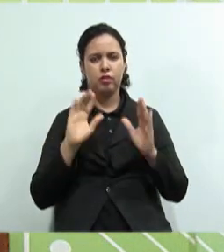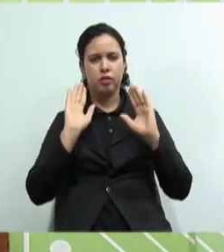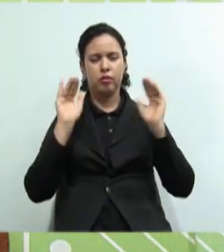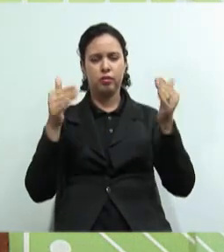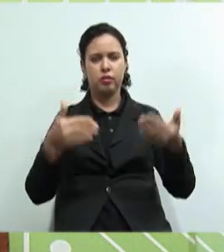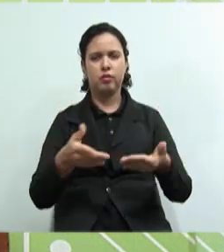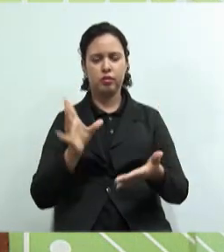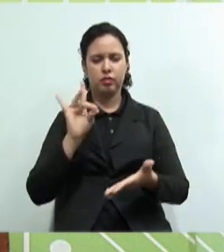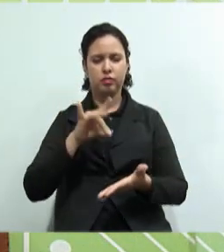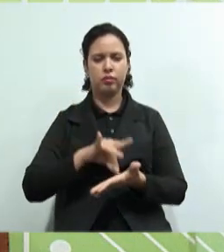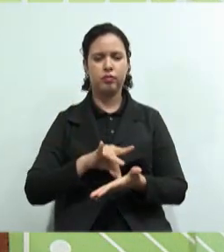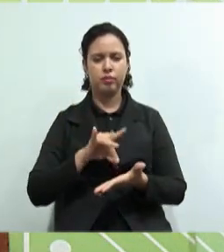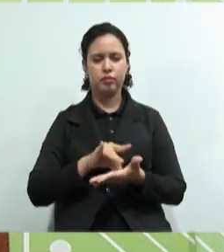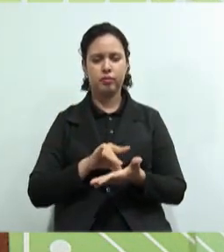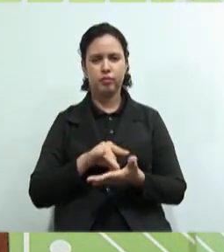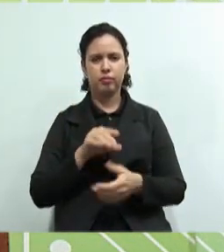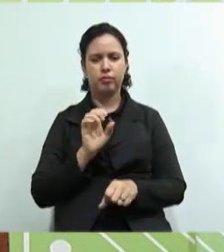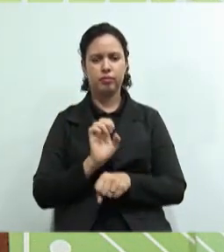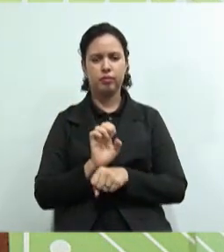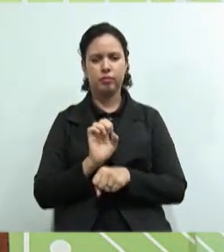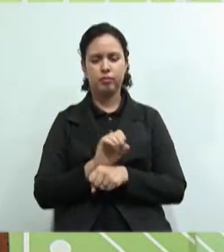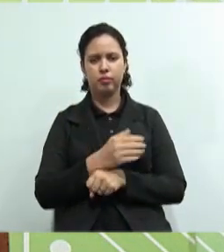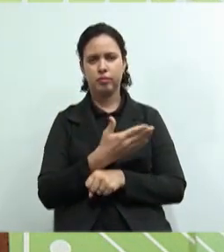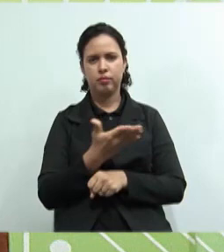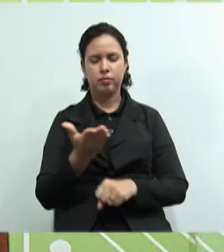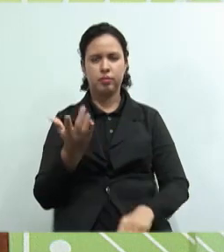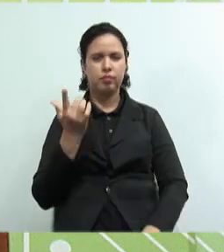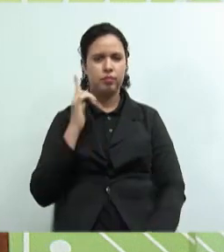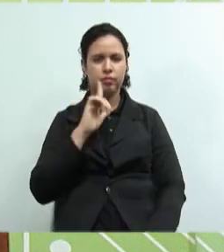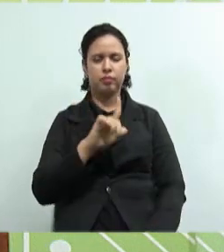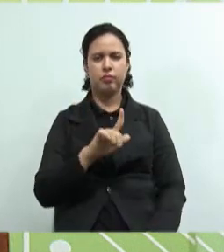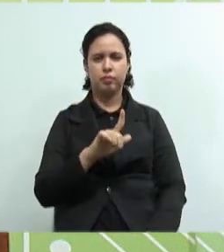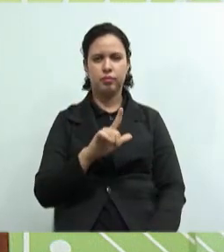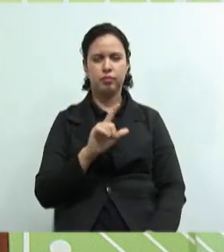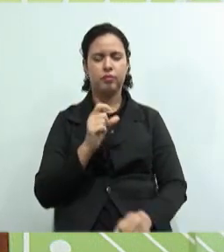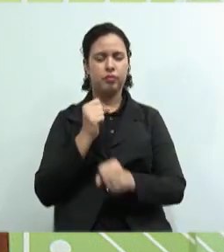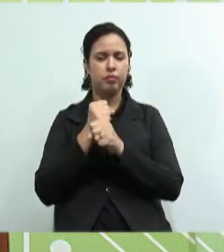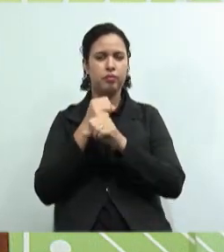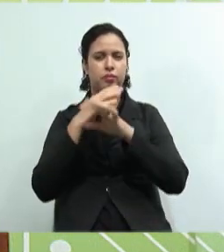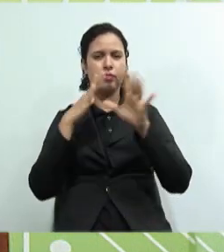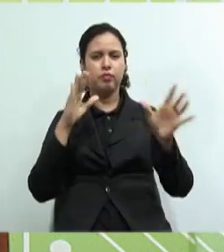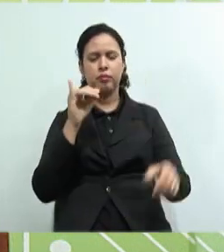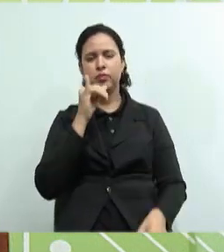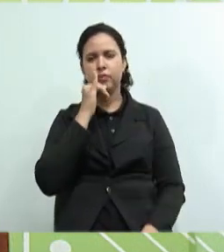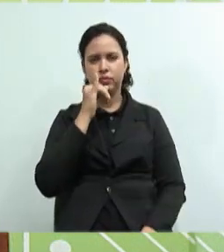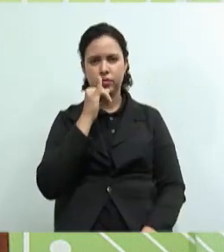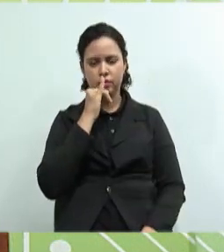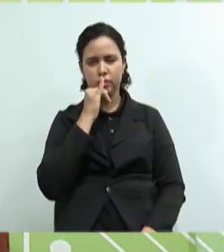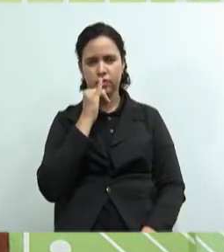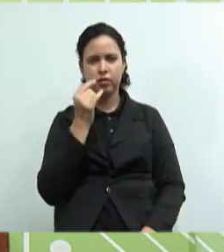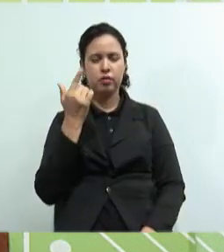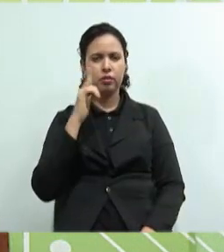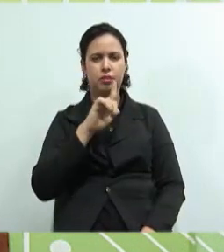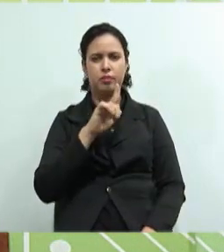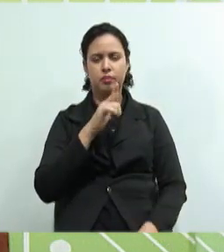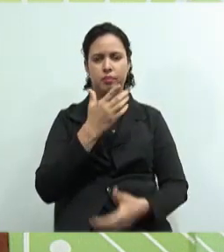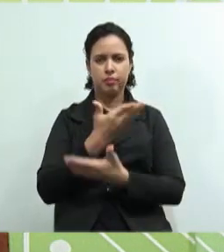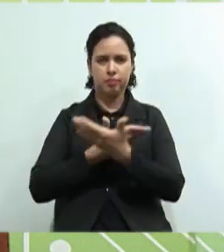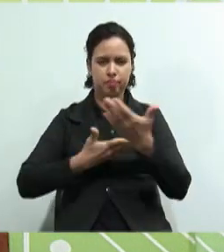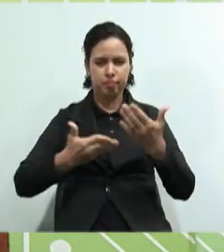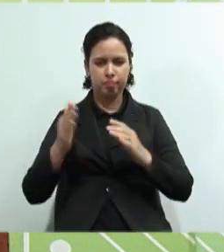nossa realidade do nosso estado. Espero que você tenha conseguido imaginar exemplos para isso e que você possa compartilhar isso com a